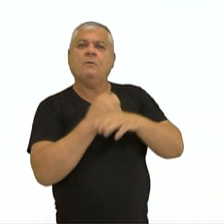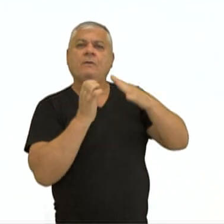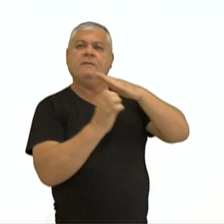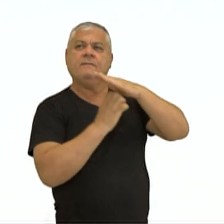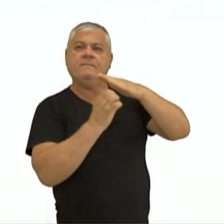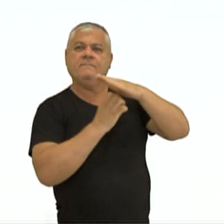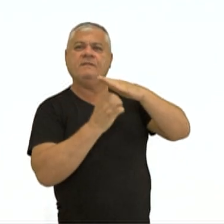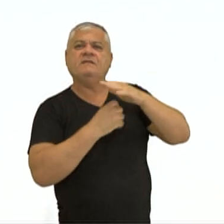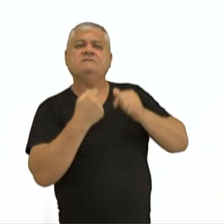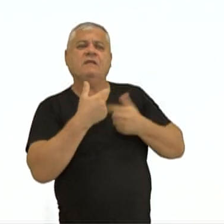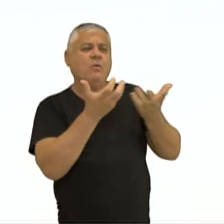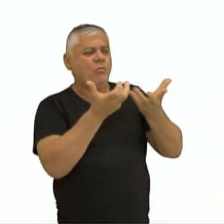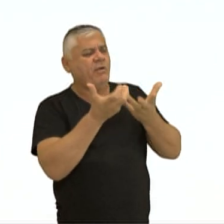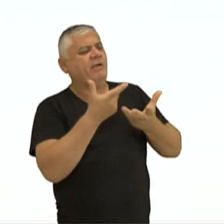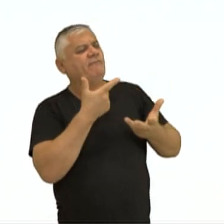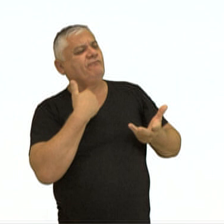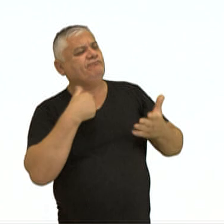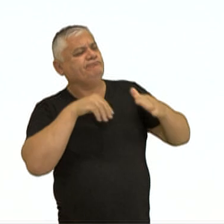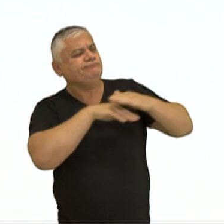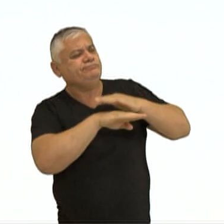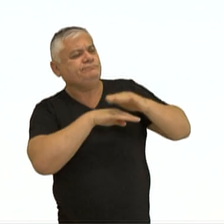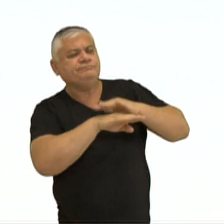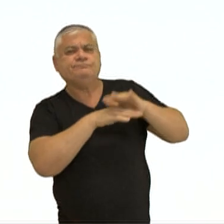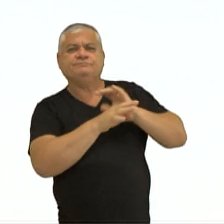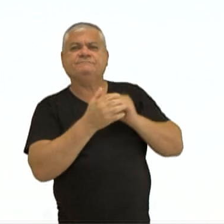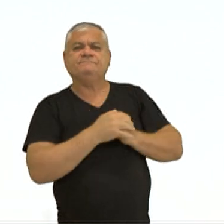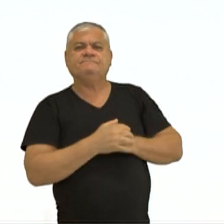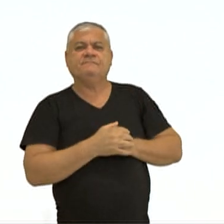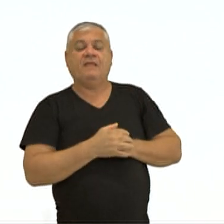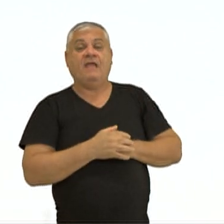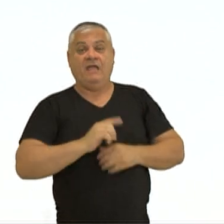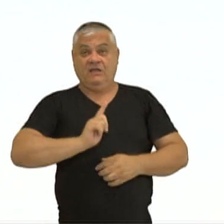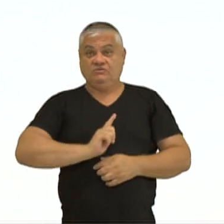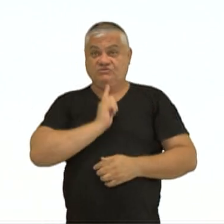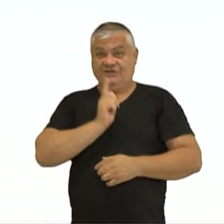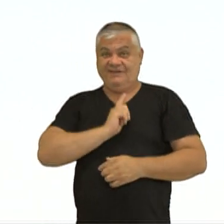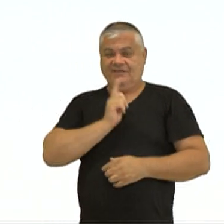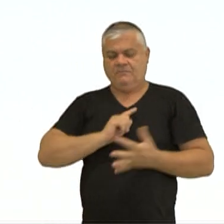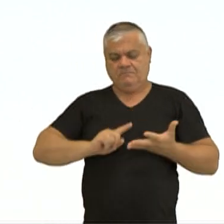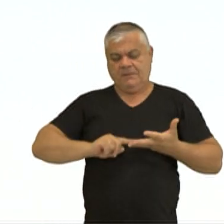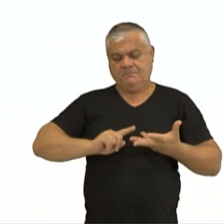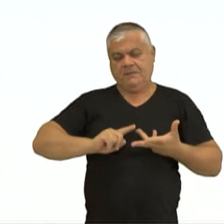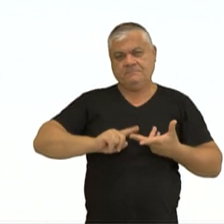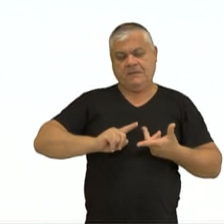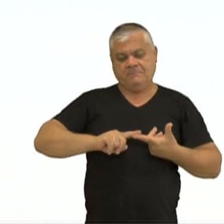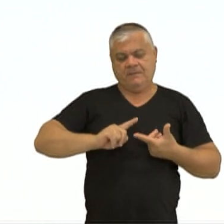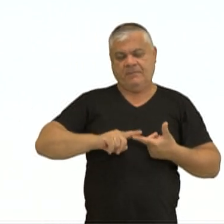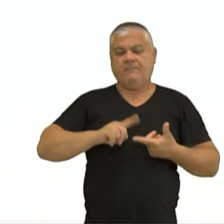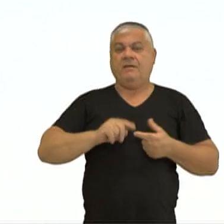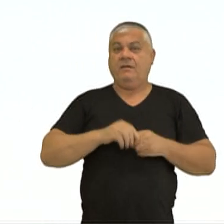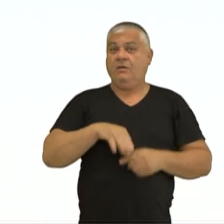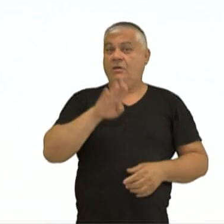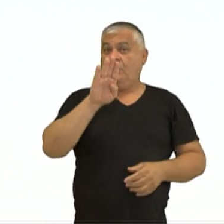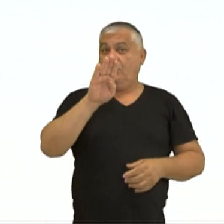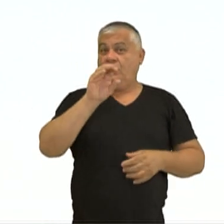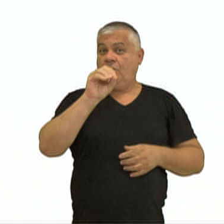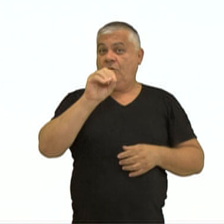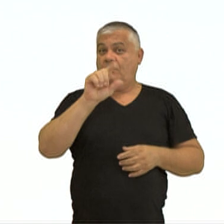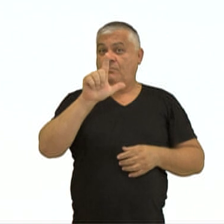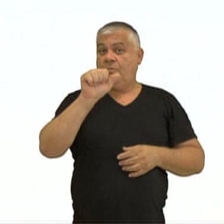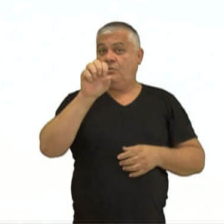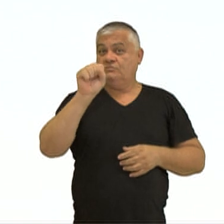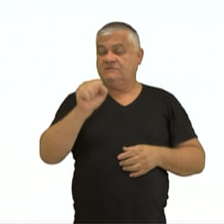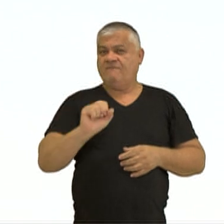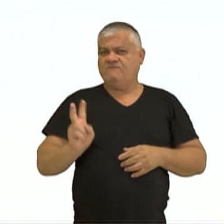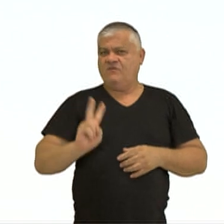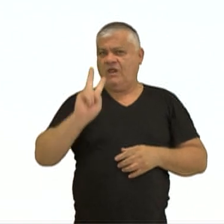de investimentos que ele tem. O gerente apontou algumas possibilidades. Bolsa de valores, que tem um risco um pouco